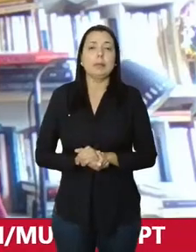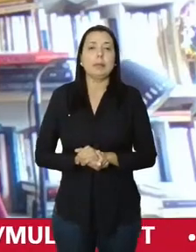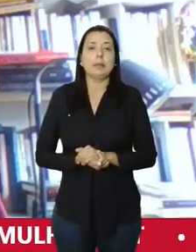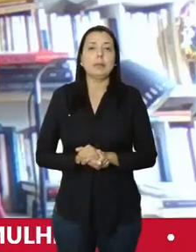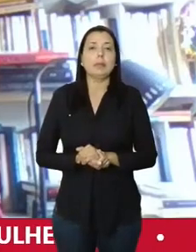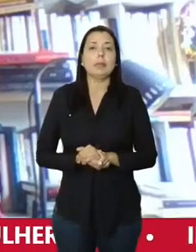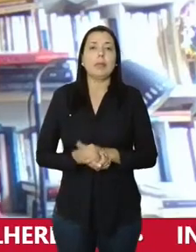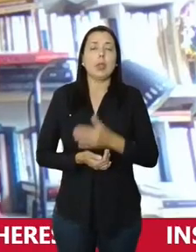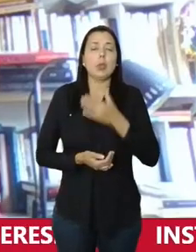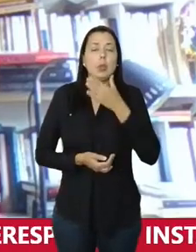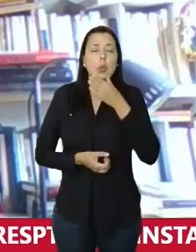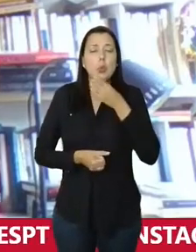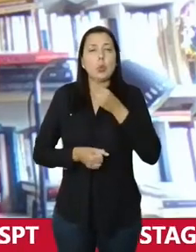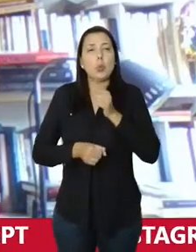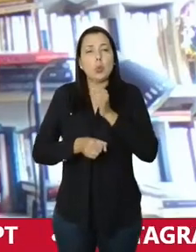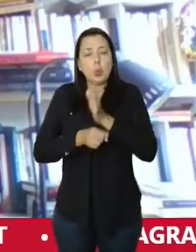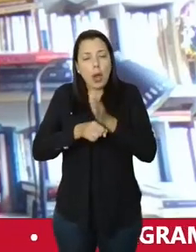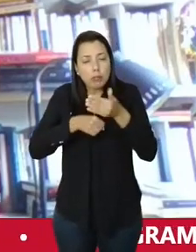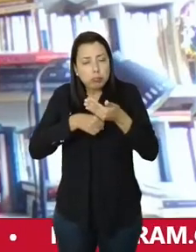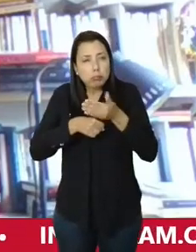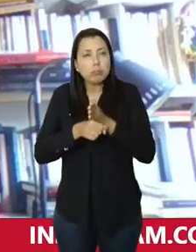do fascismo